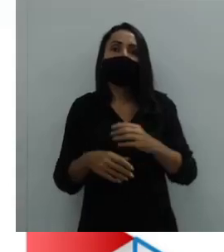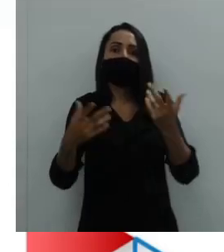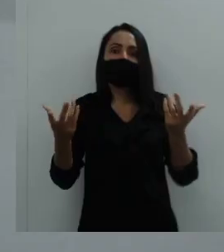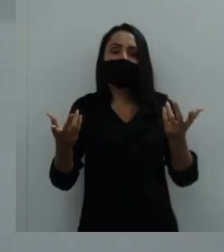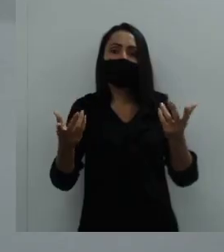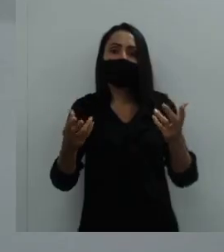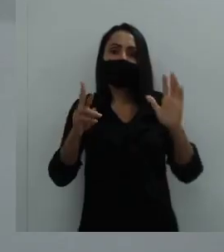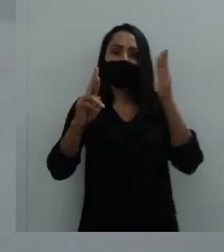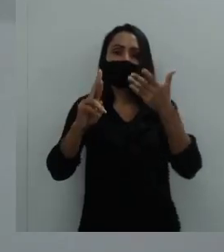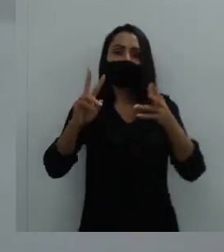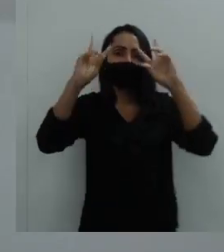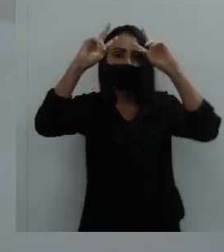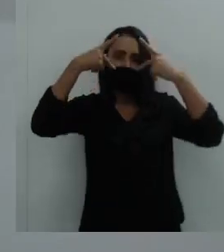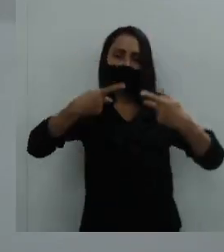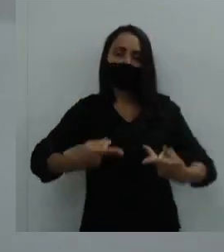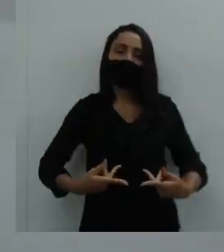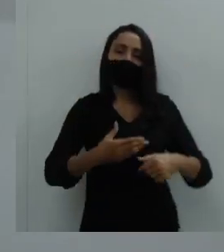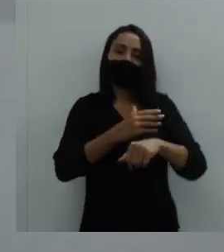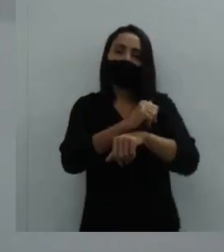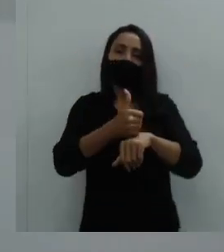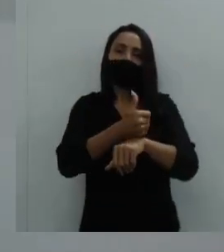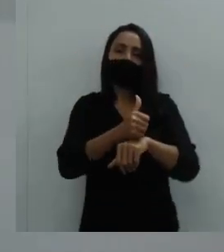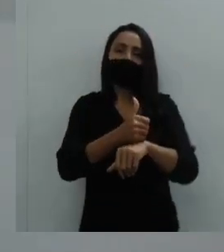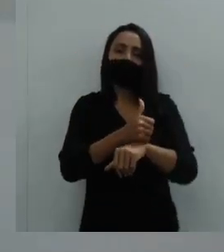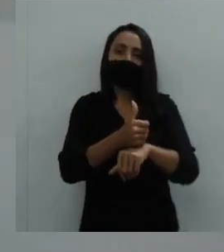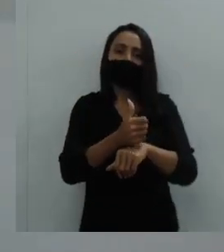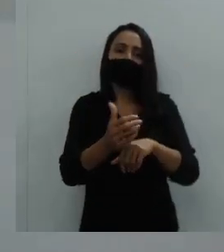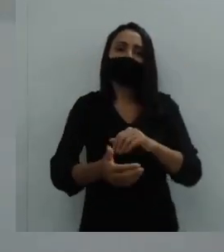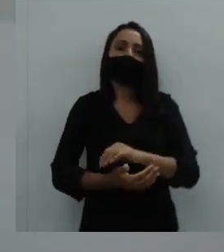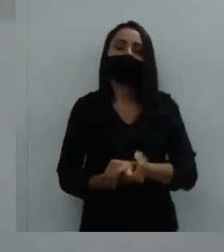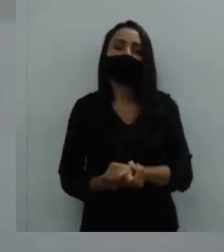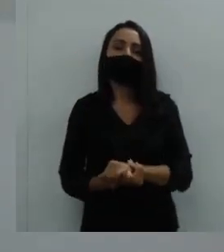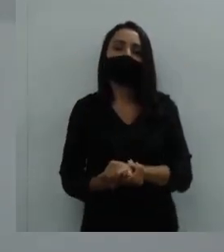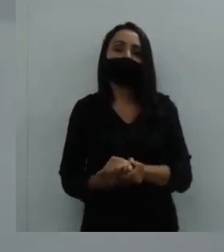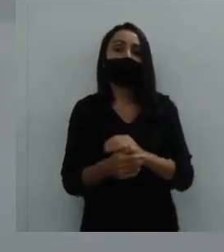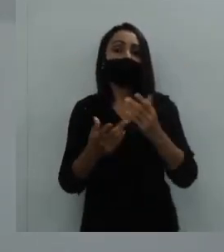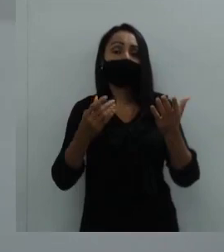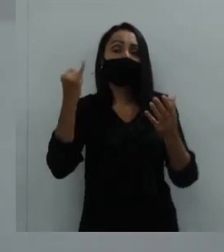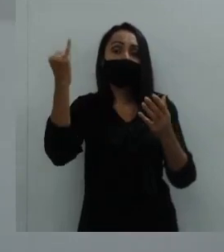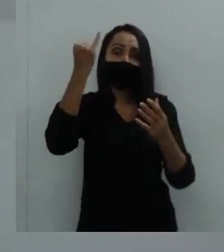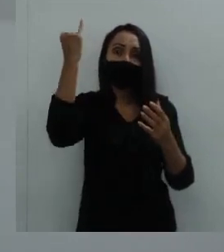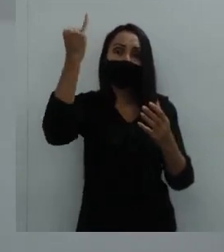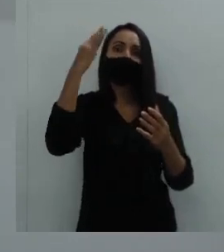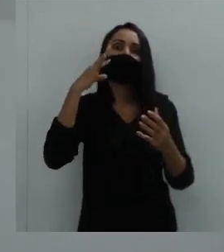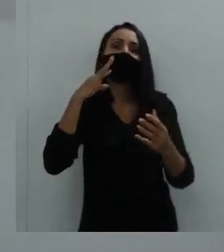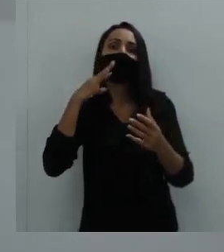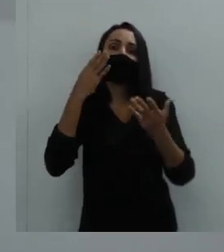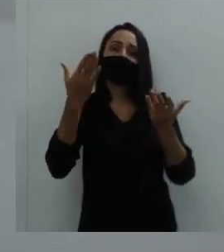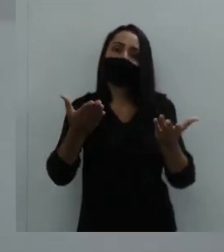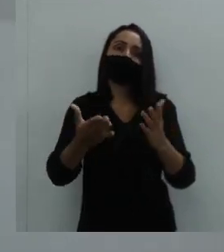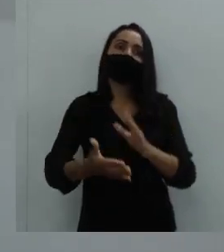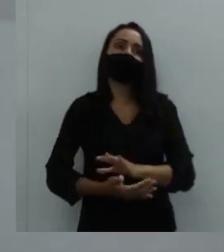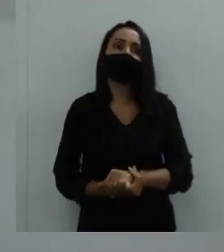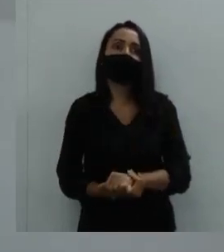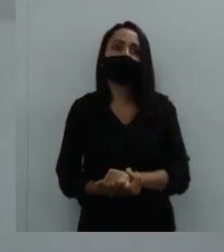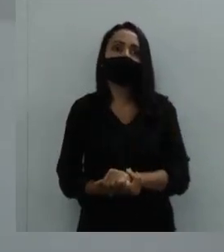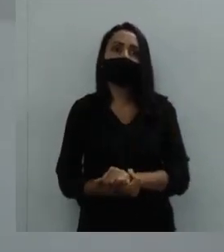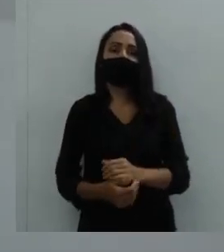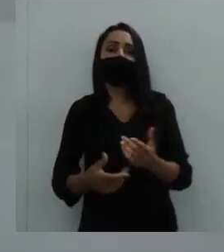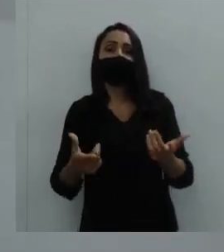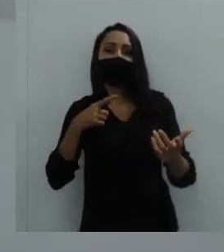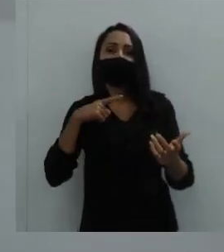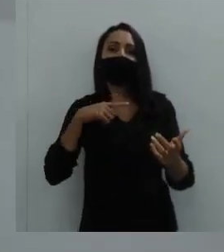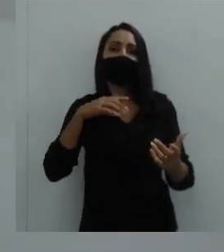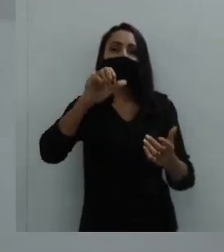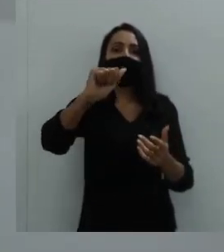humanas, qualidades humanas, defeitos humanos. Então é importante conhecer isso aqui. E aqui eu tenho uma